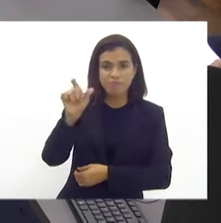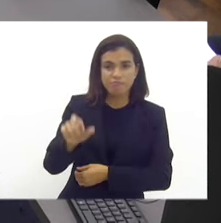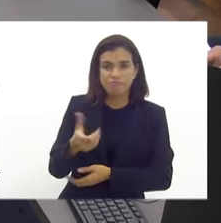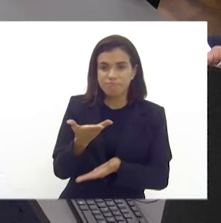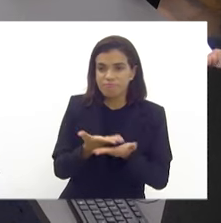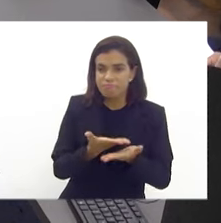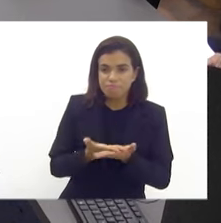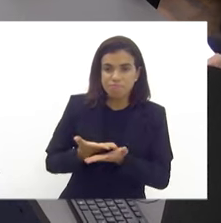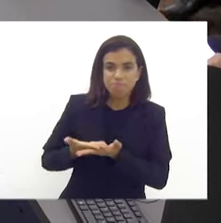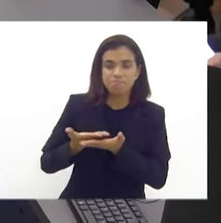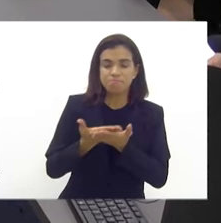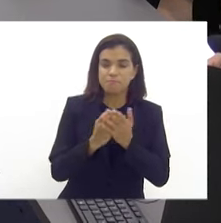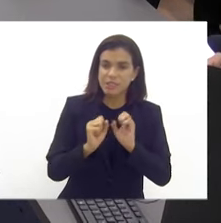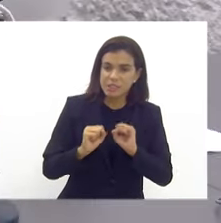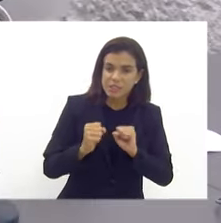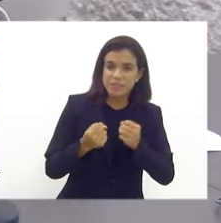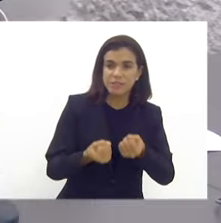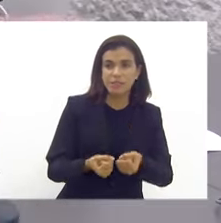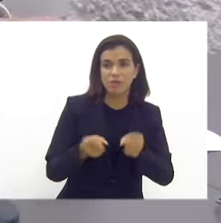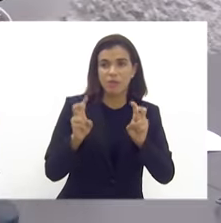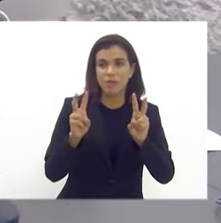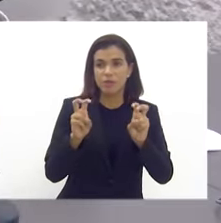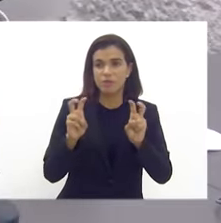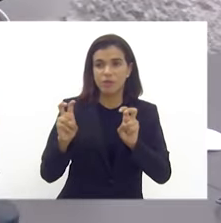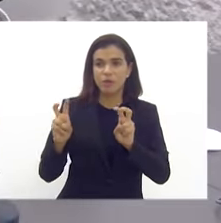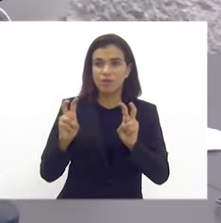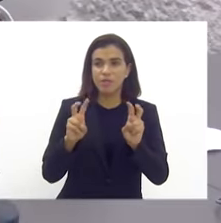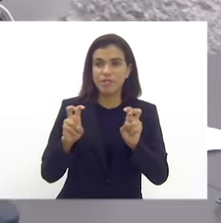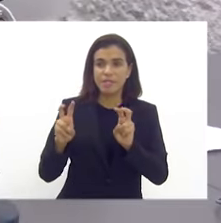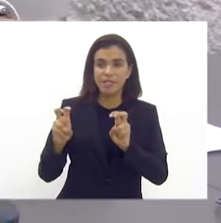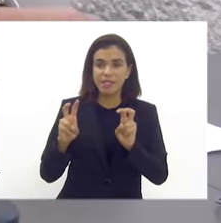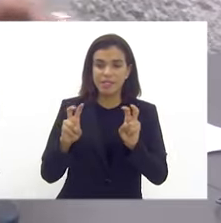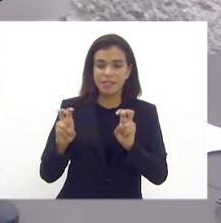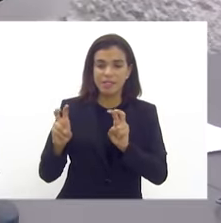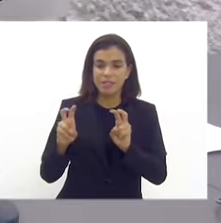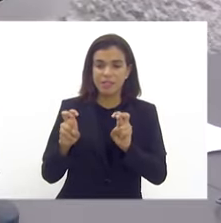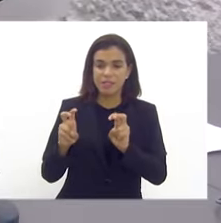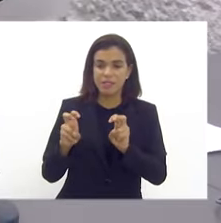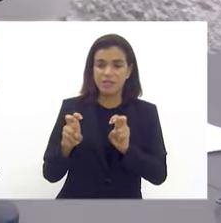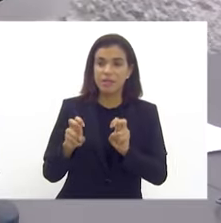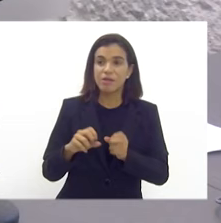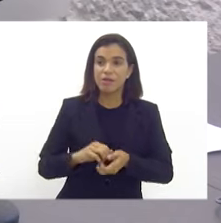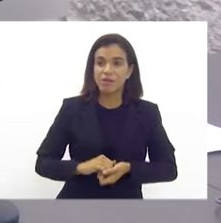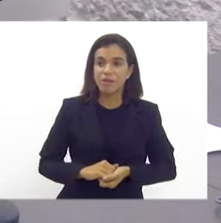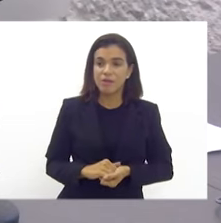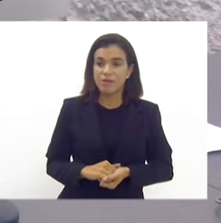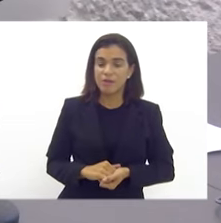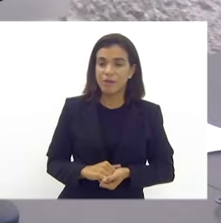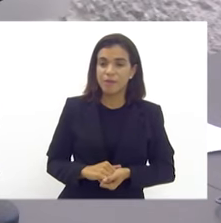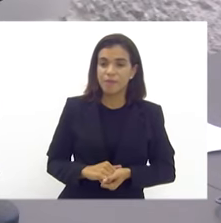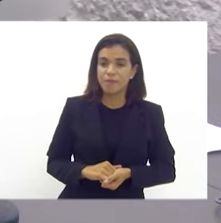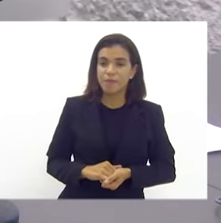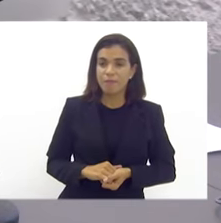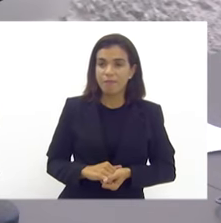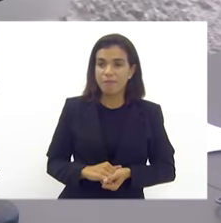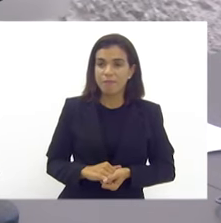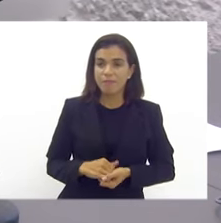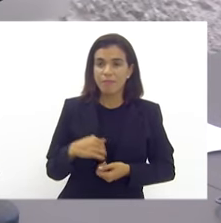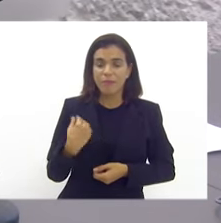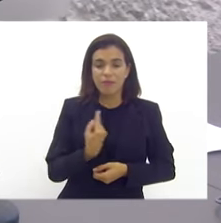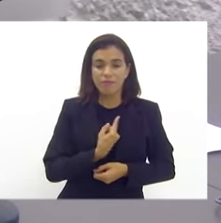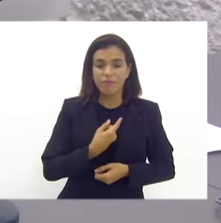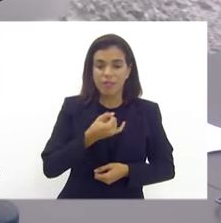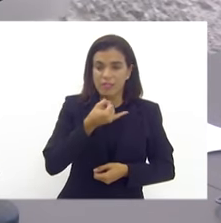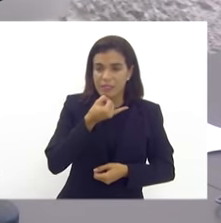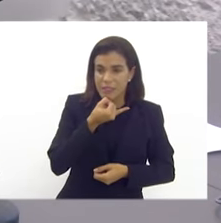debruçando num assunto tão importante pro estado do Rio de Janeiro e PR pras Bah pra Bahia de Guanabara só que assim Luci a gente fica muito triste porque já é o